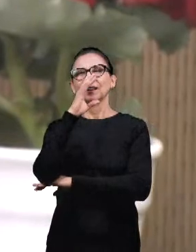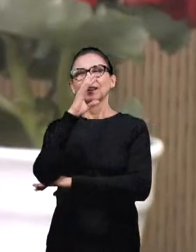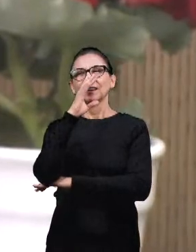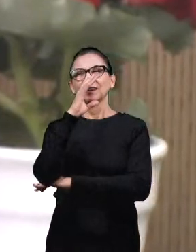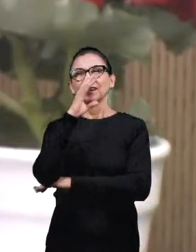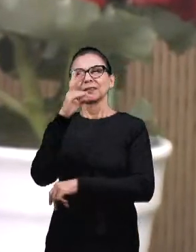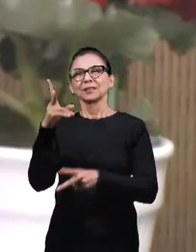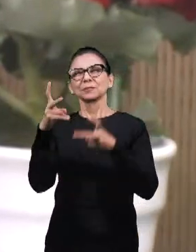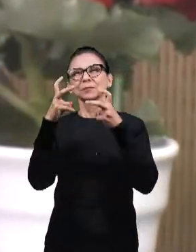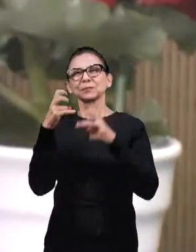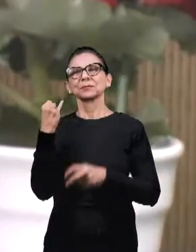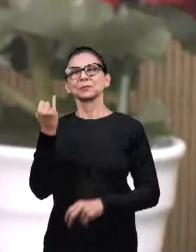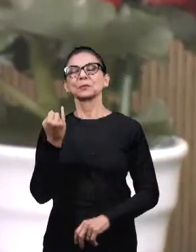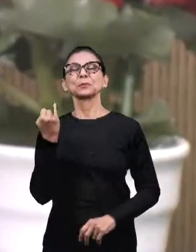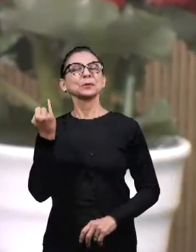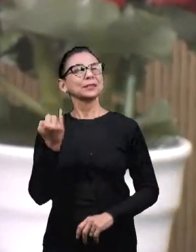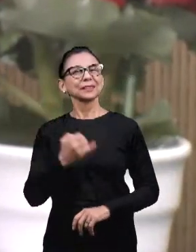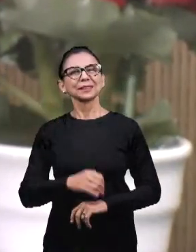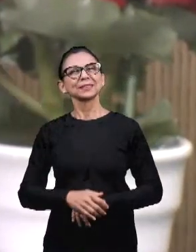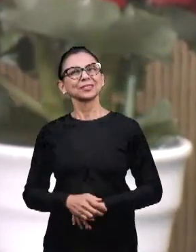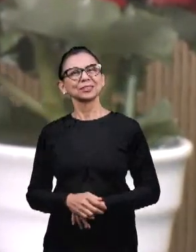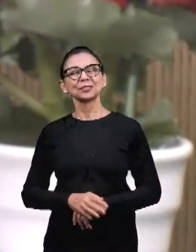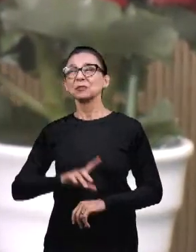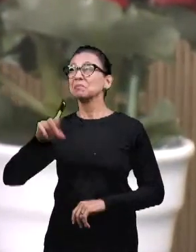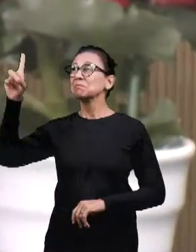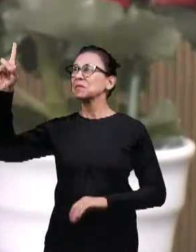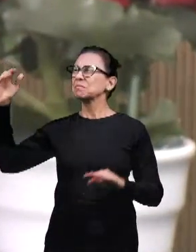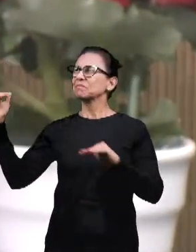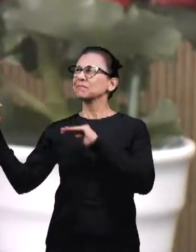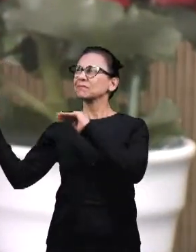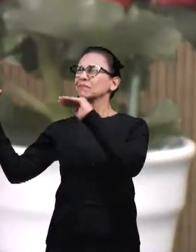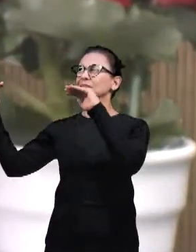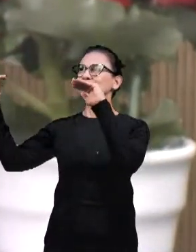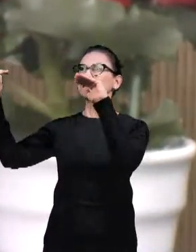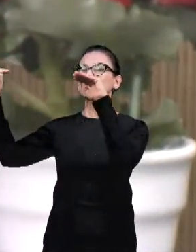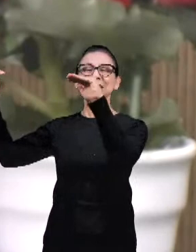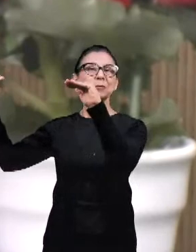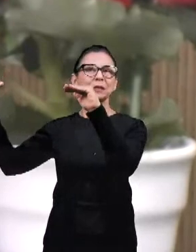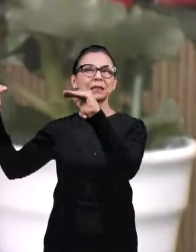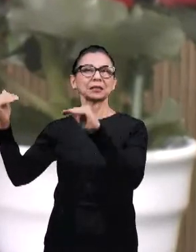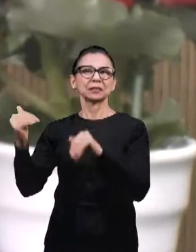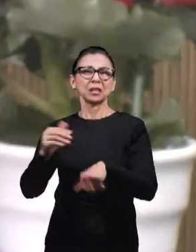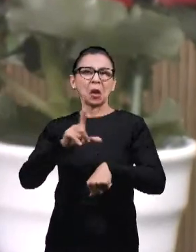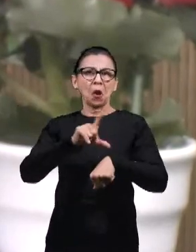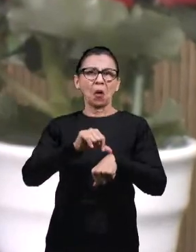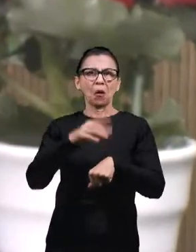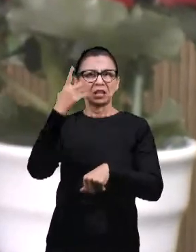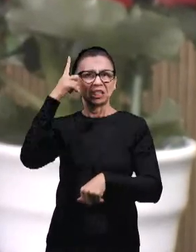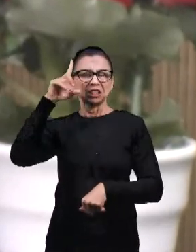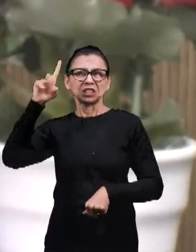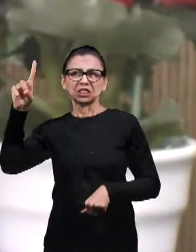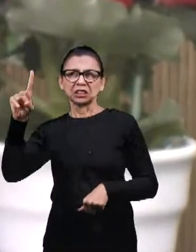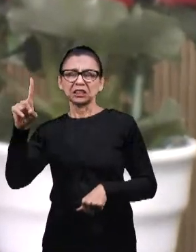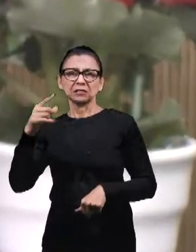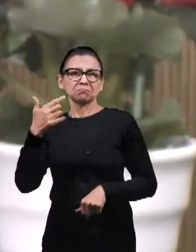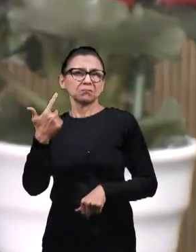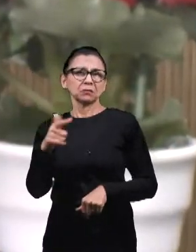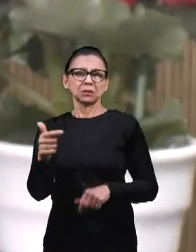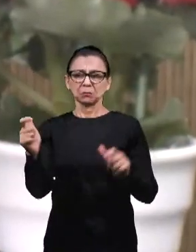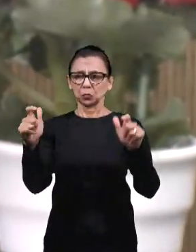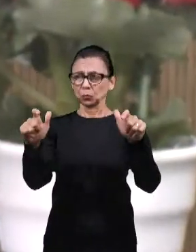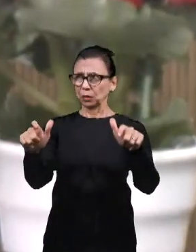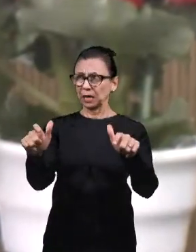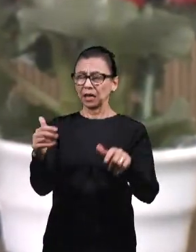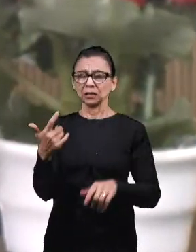quão é importante e a grandeza desse Deus, que não existe dia nem hora, não existe local. Ele é